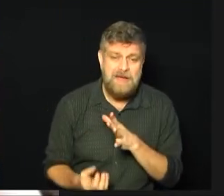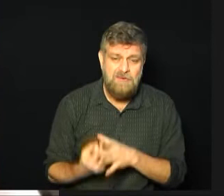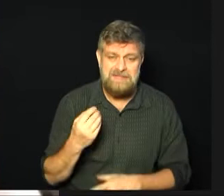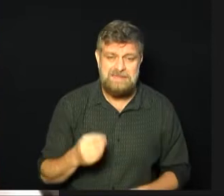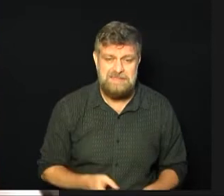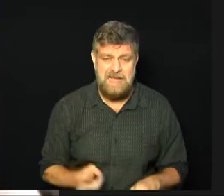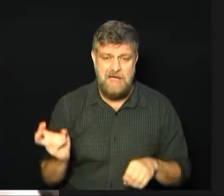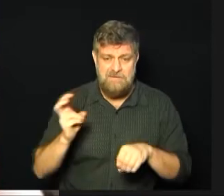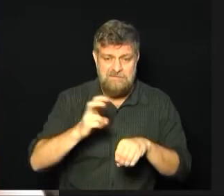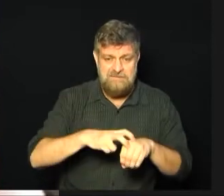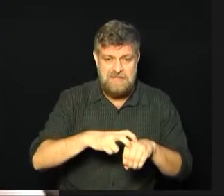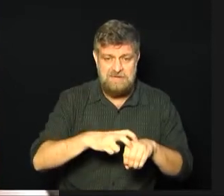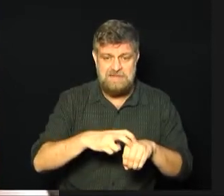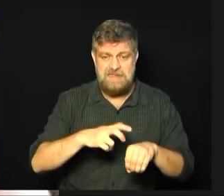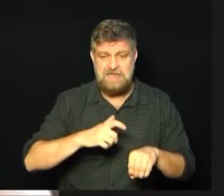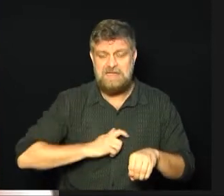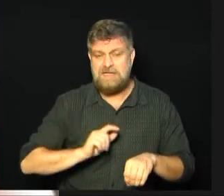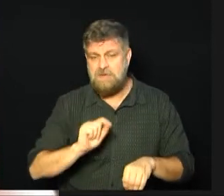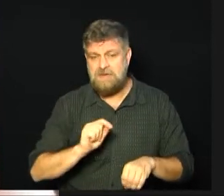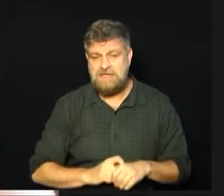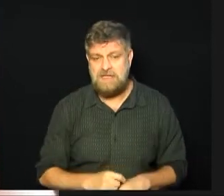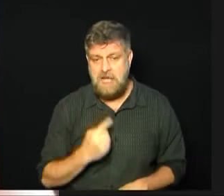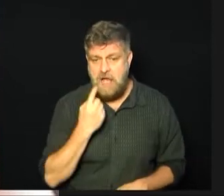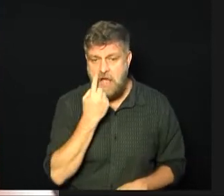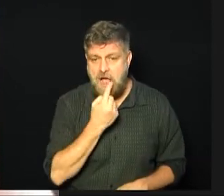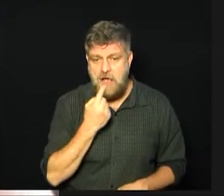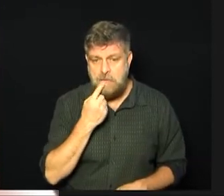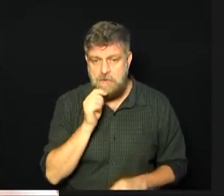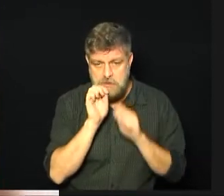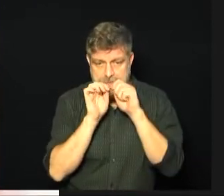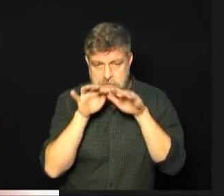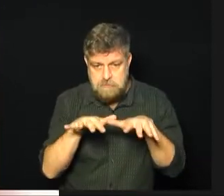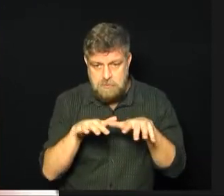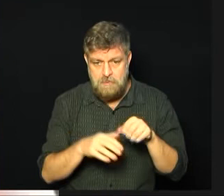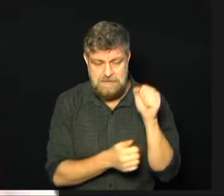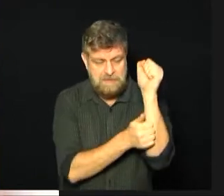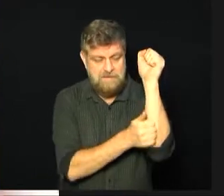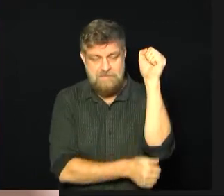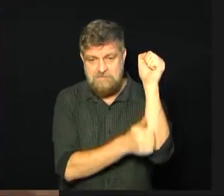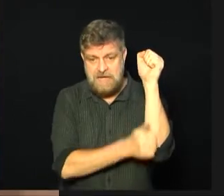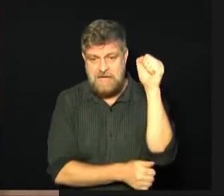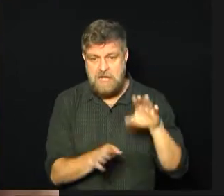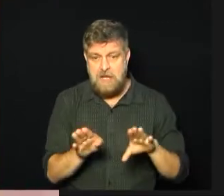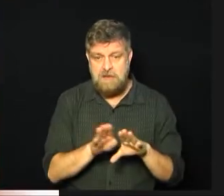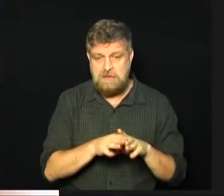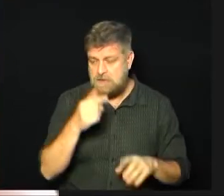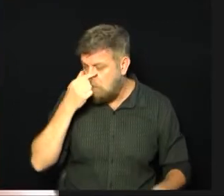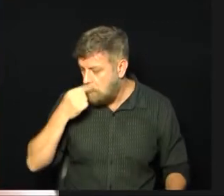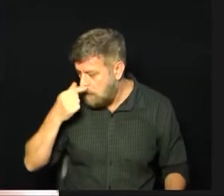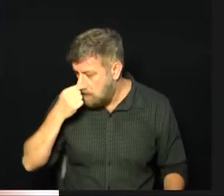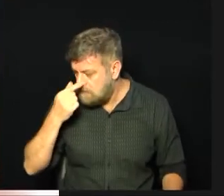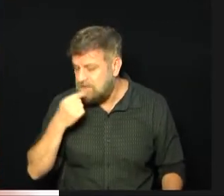que ele tem a eliminação dele oral-fecal. Então, tanto secreções da boca, do nariz,